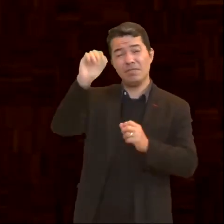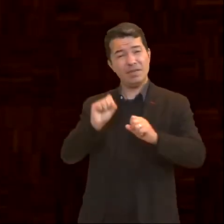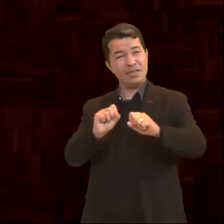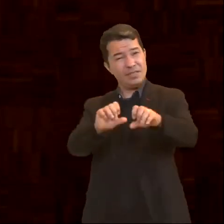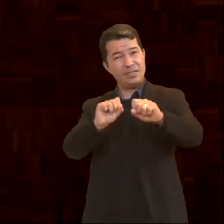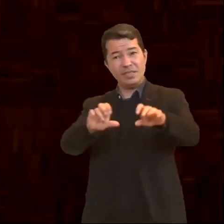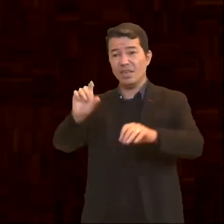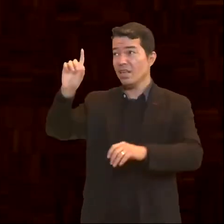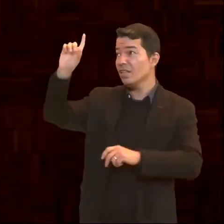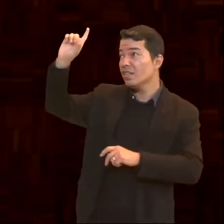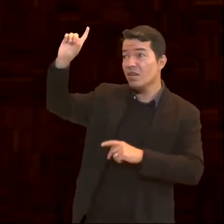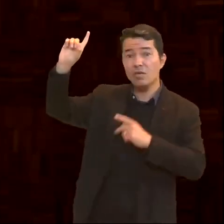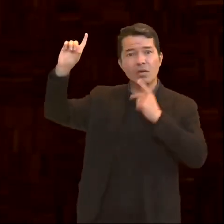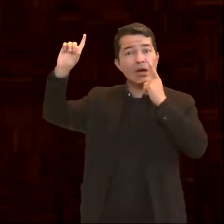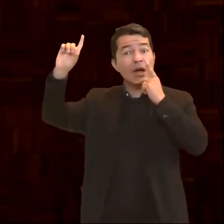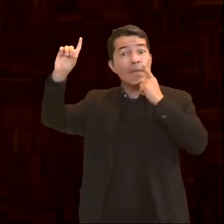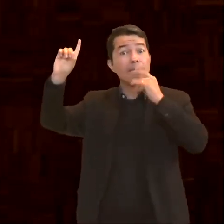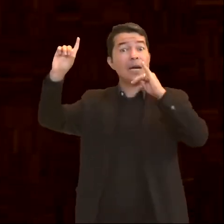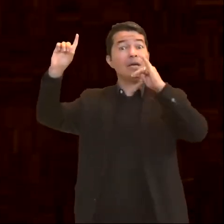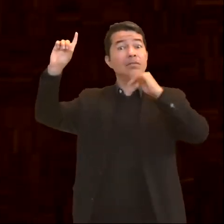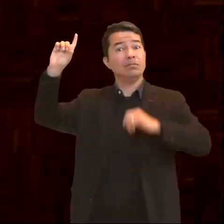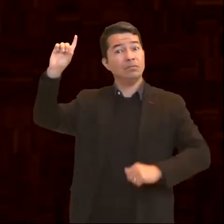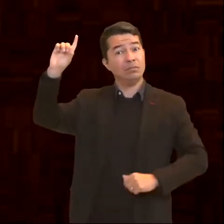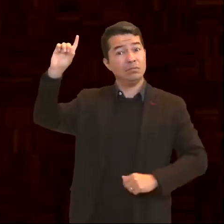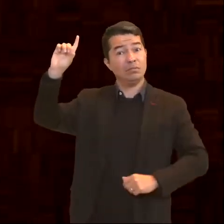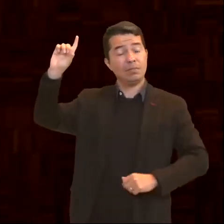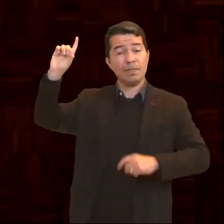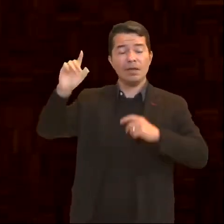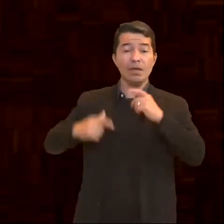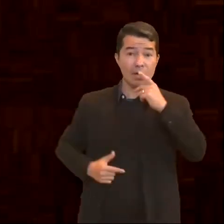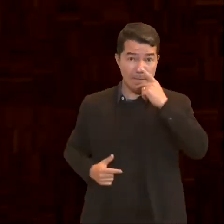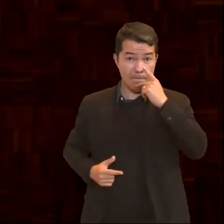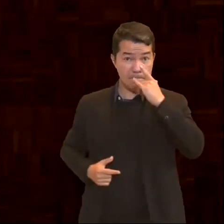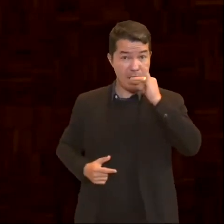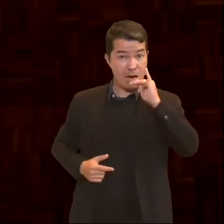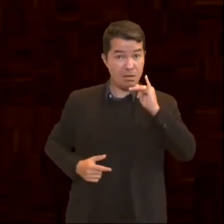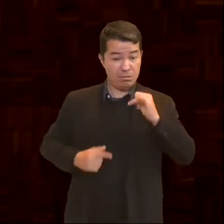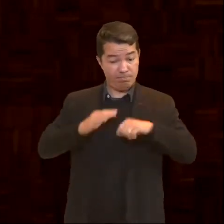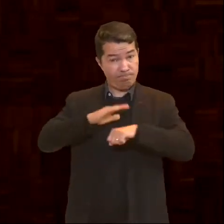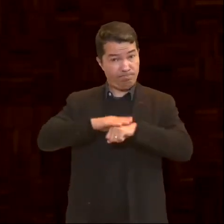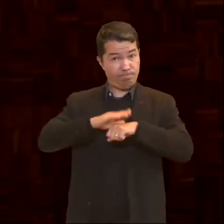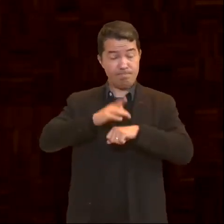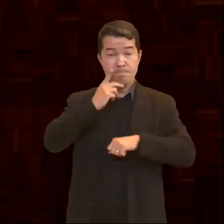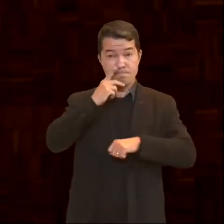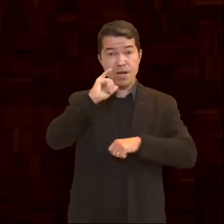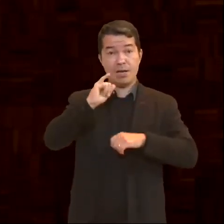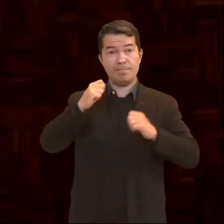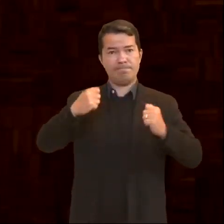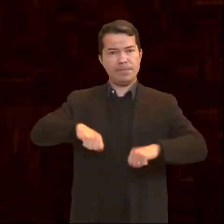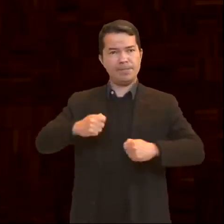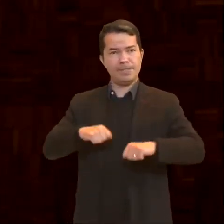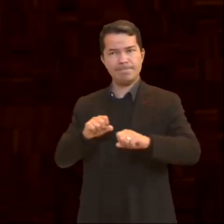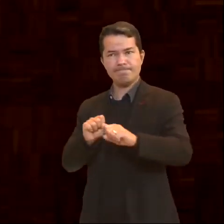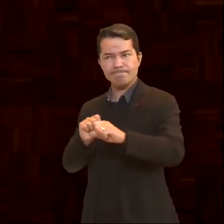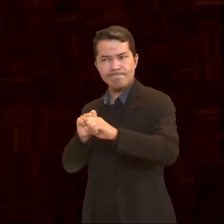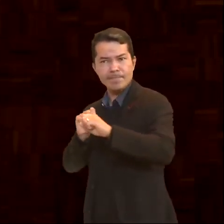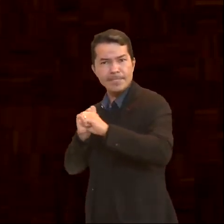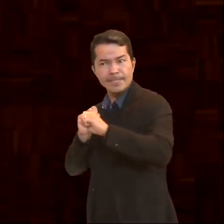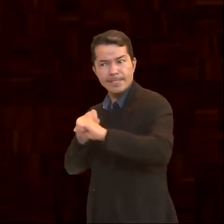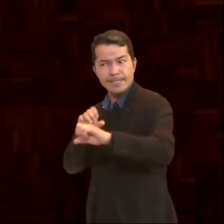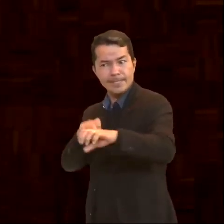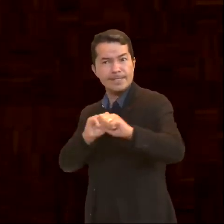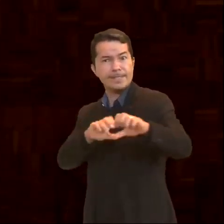Pai precisa ensinar o seu filho a viver. E então o que ele faz? Ele nos